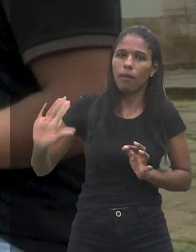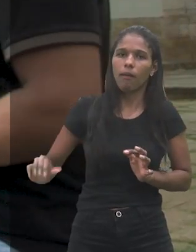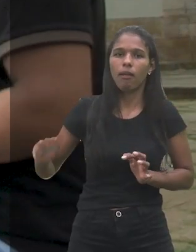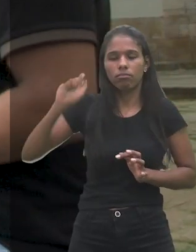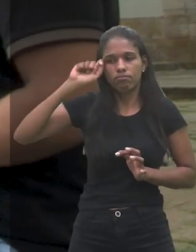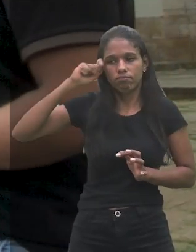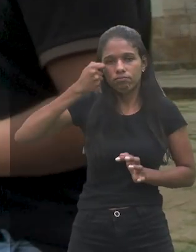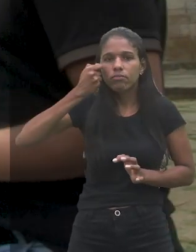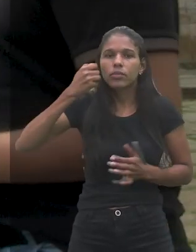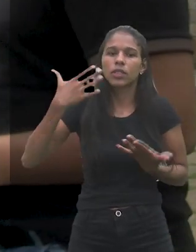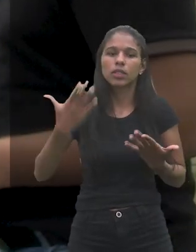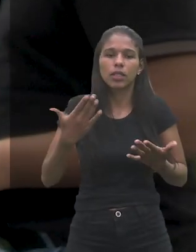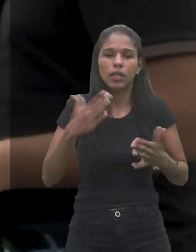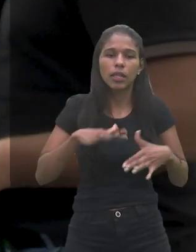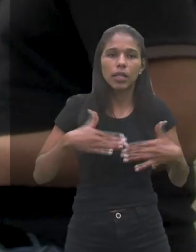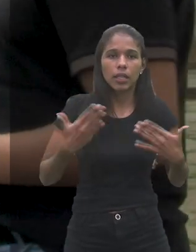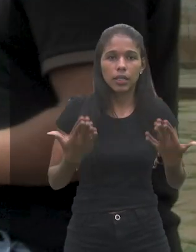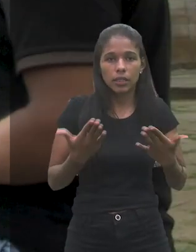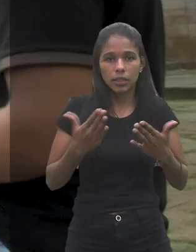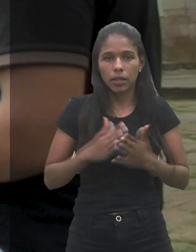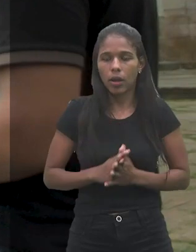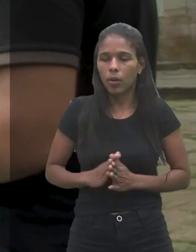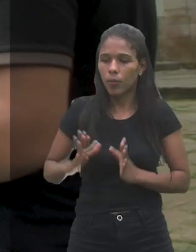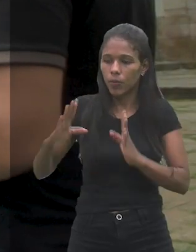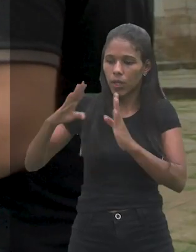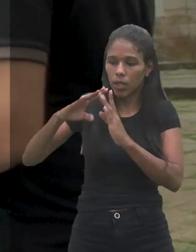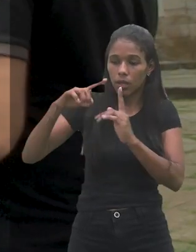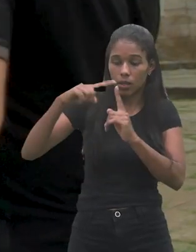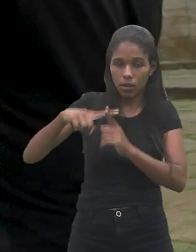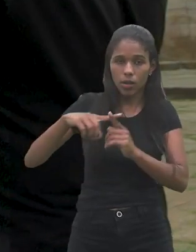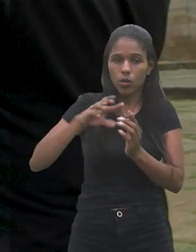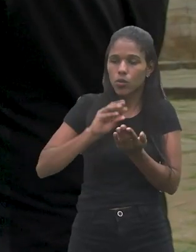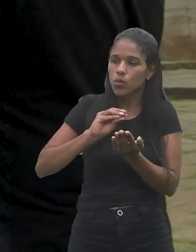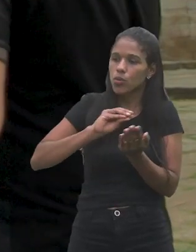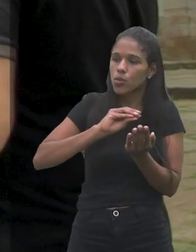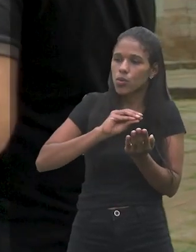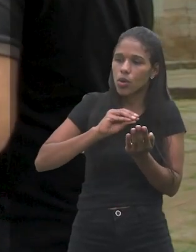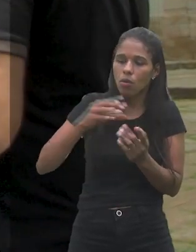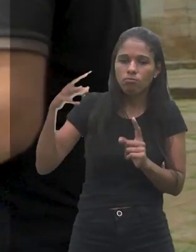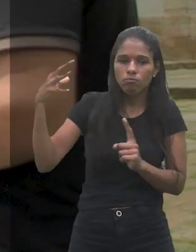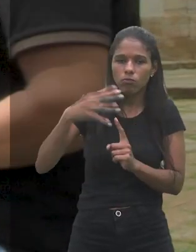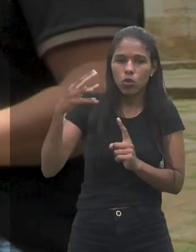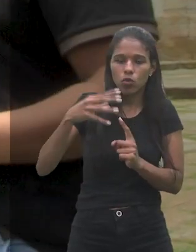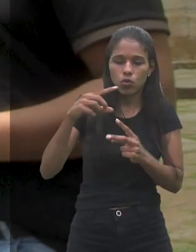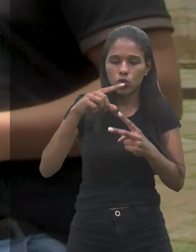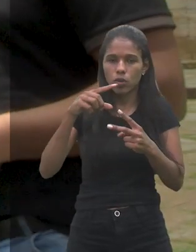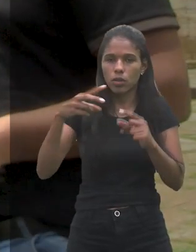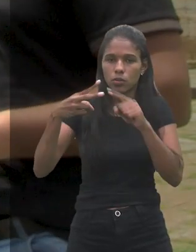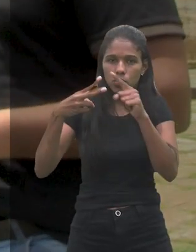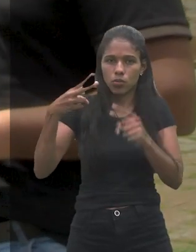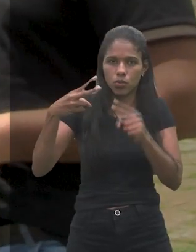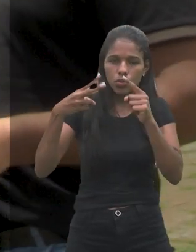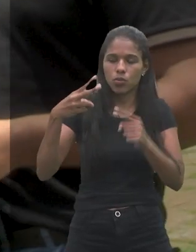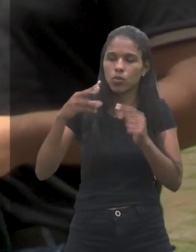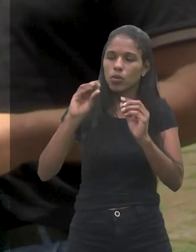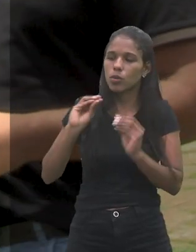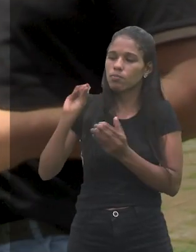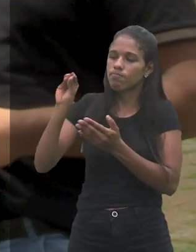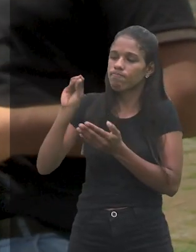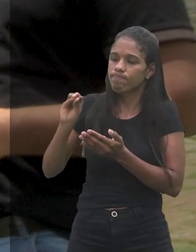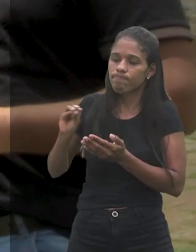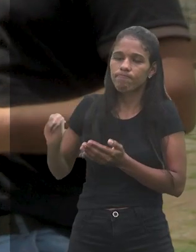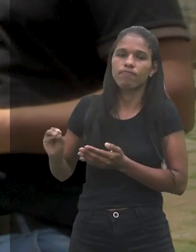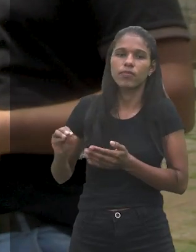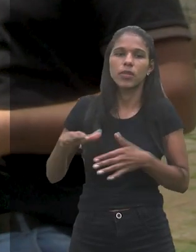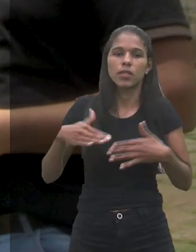que eu trabalho com pedra, as blocos são pesados. Isso era usado escravos de grande corpo, só que para